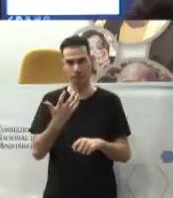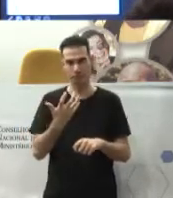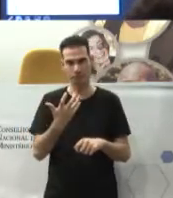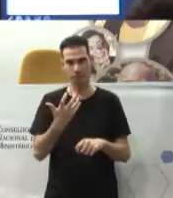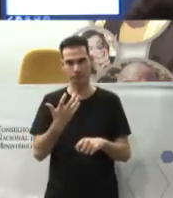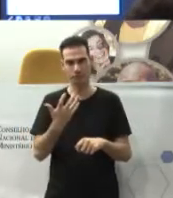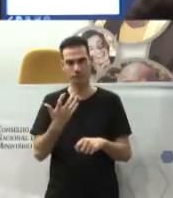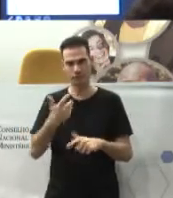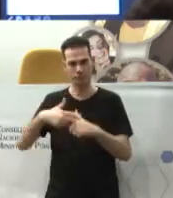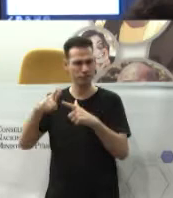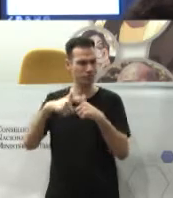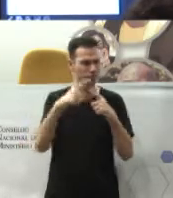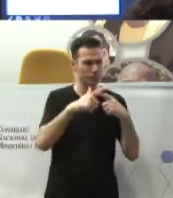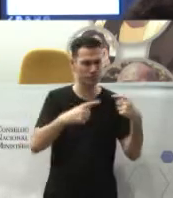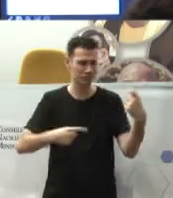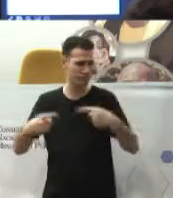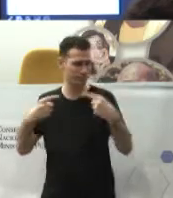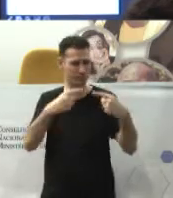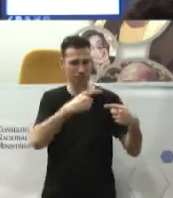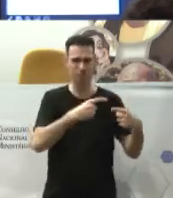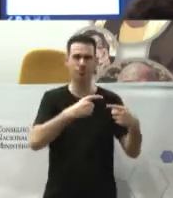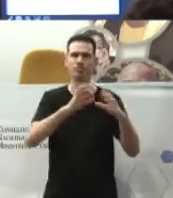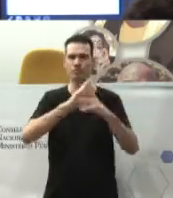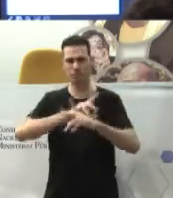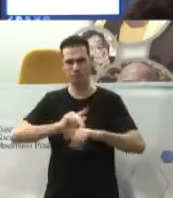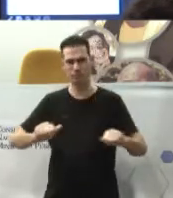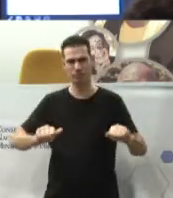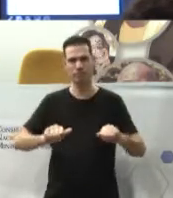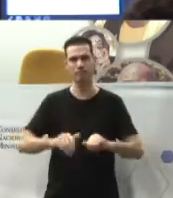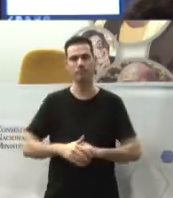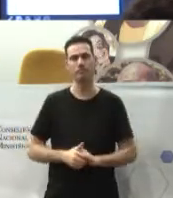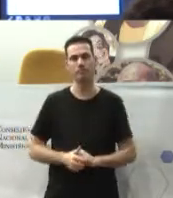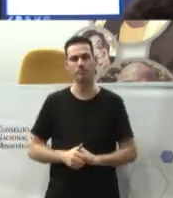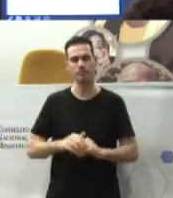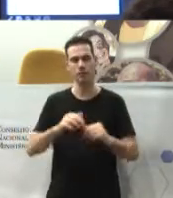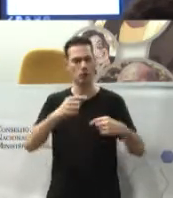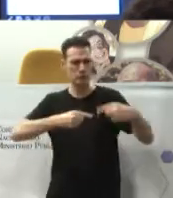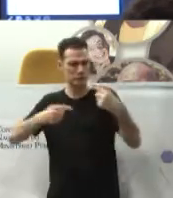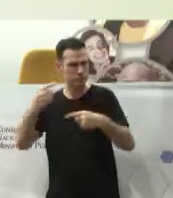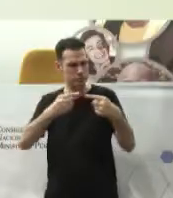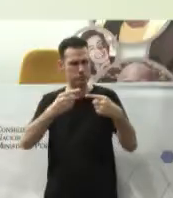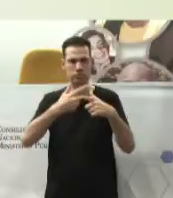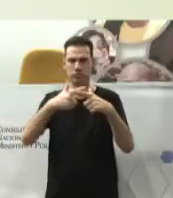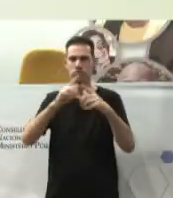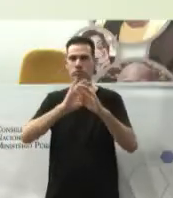Do conflito. Voltando à mesma questão, solução do conflito.